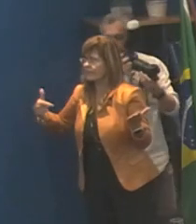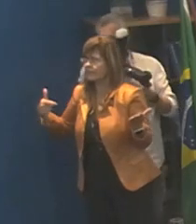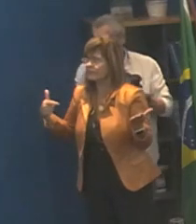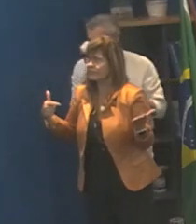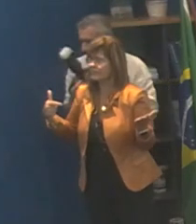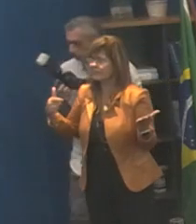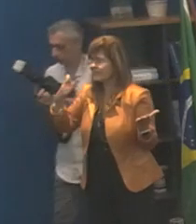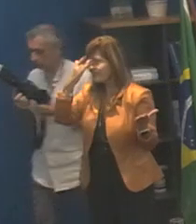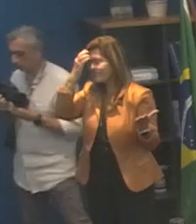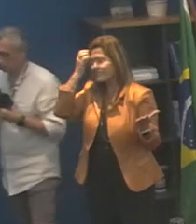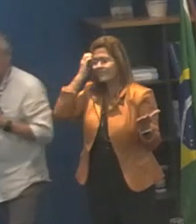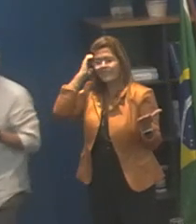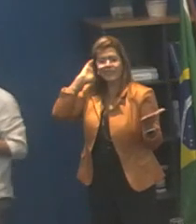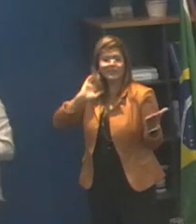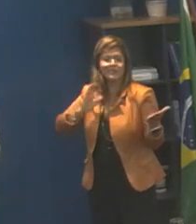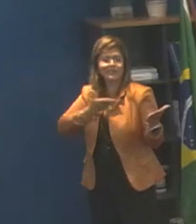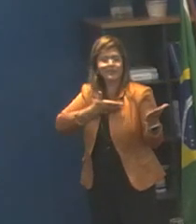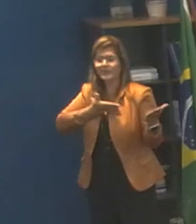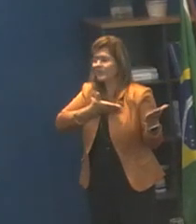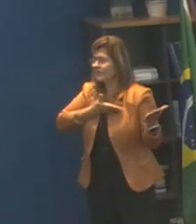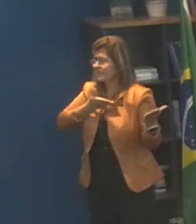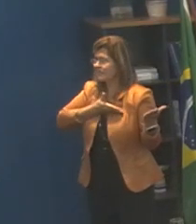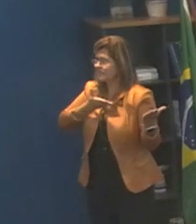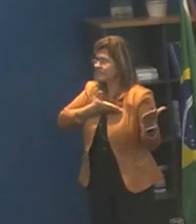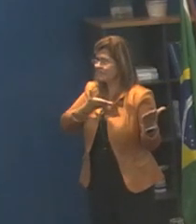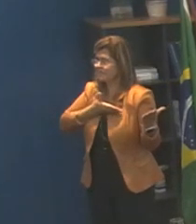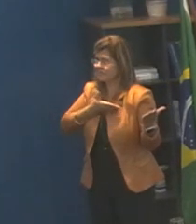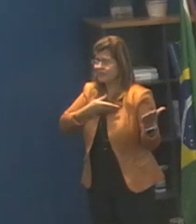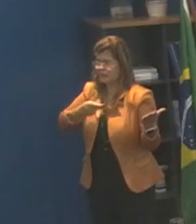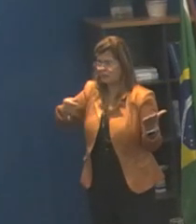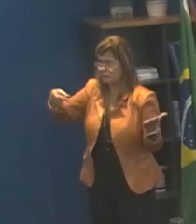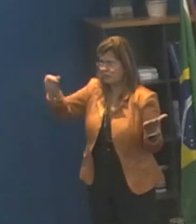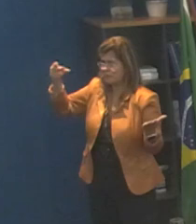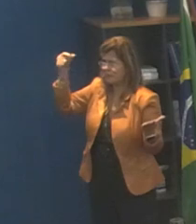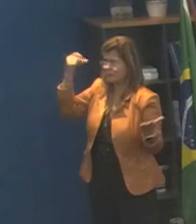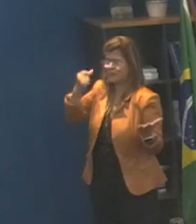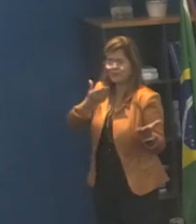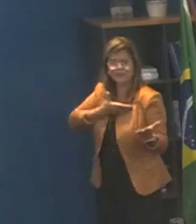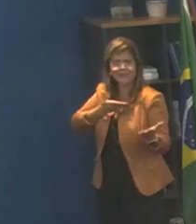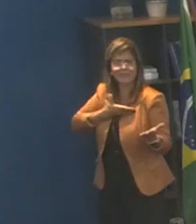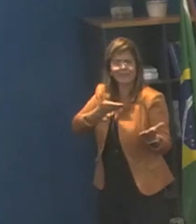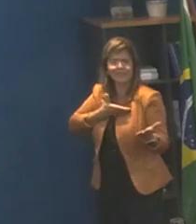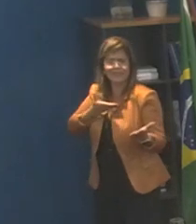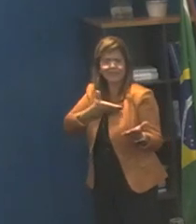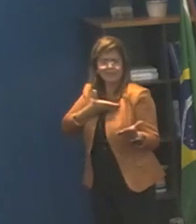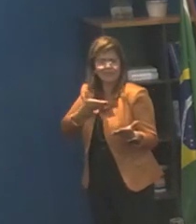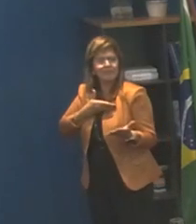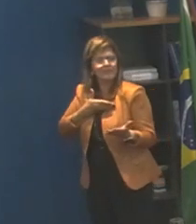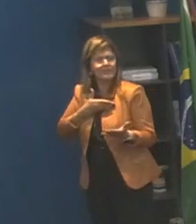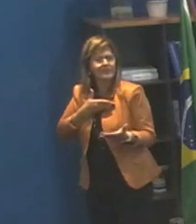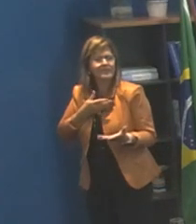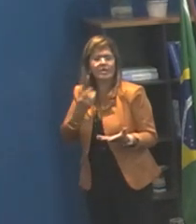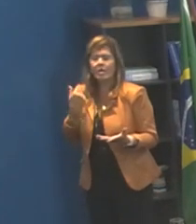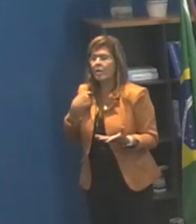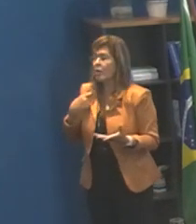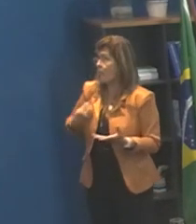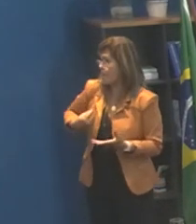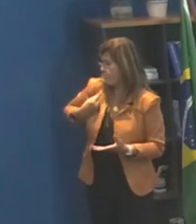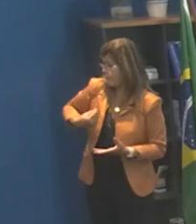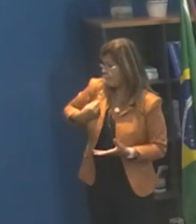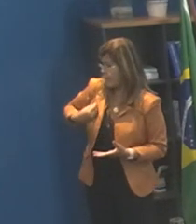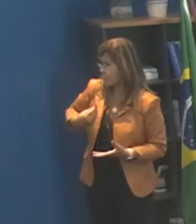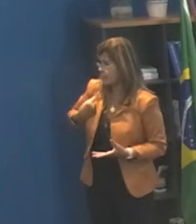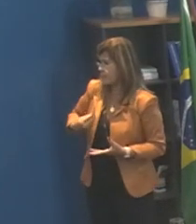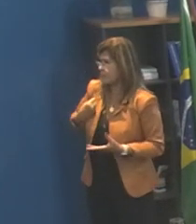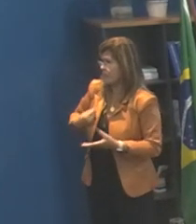1992. Somos amigas desde esta data. Eu participei da eleição de